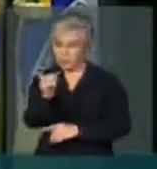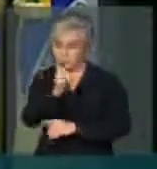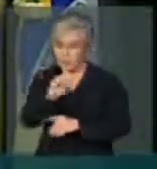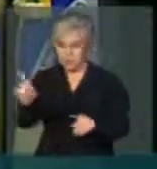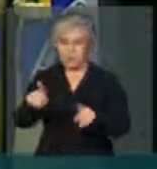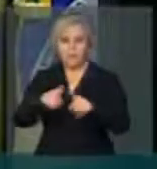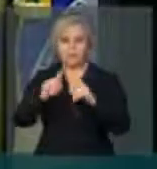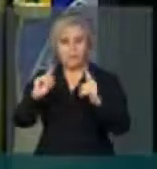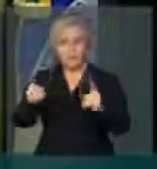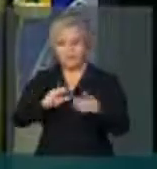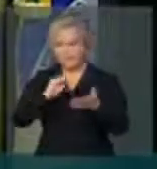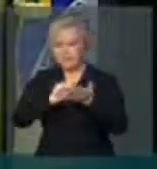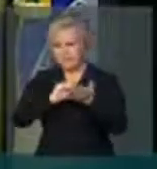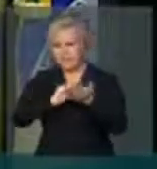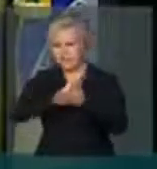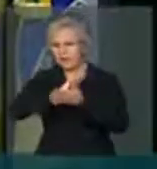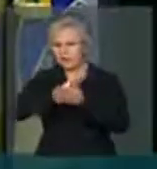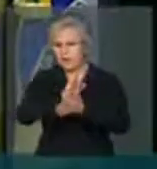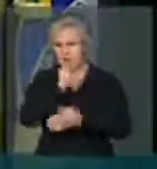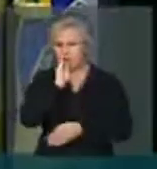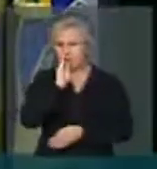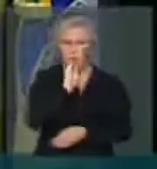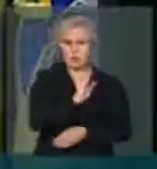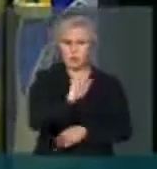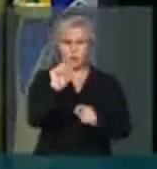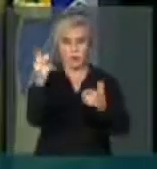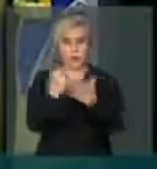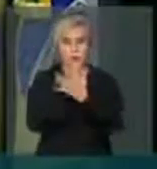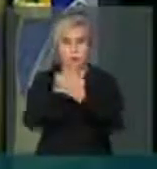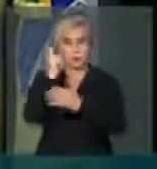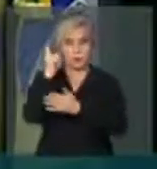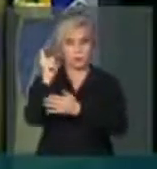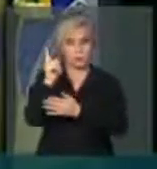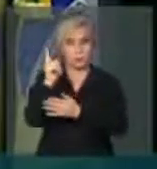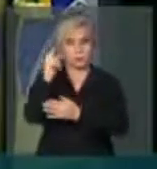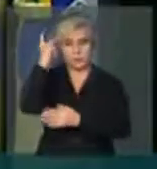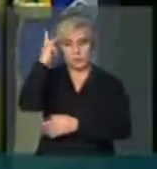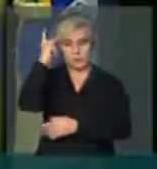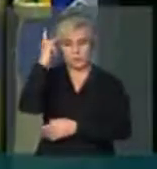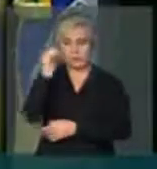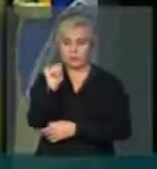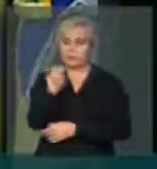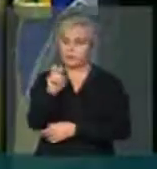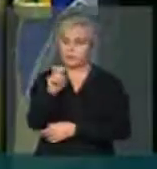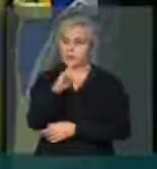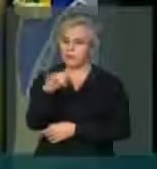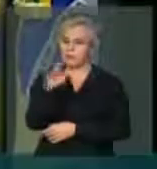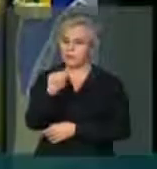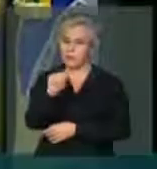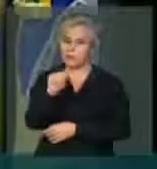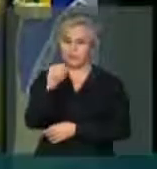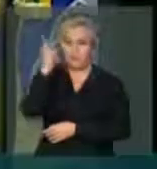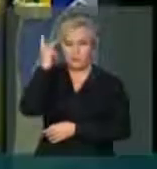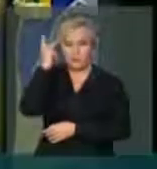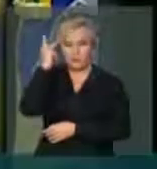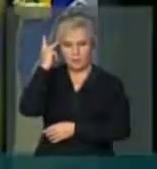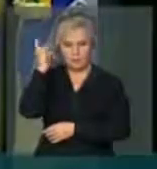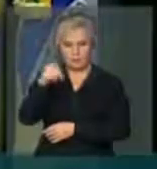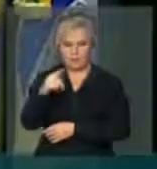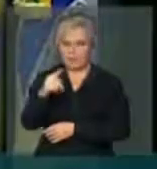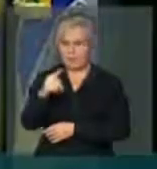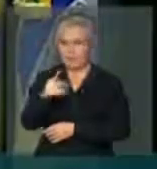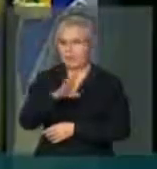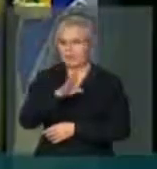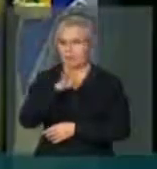na Avenida Paulista, em São Paulo, é uma afronta à sociedade brasileira. É